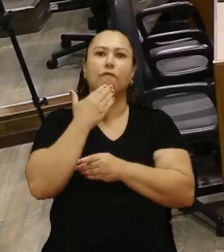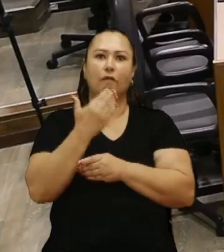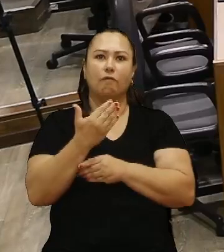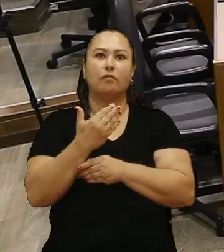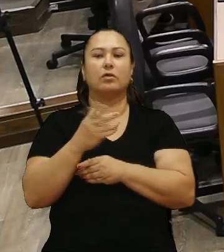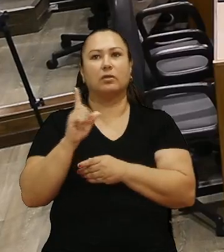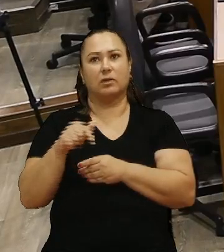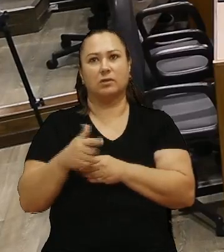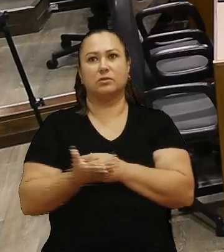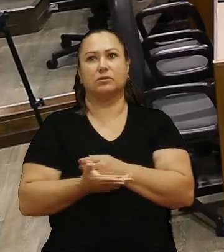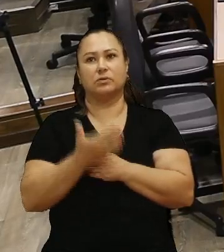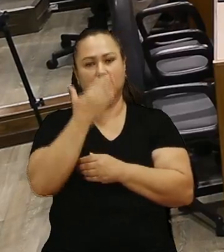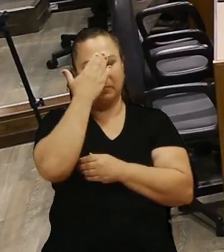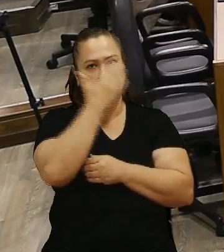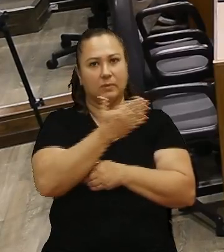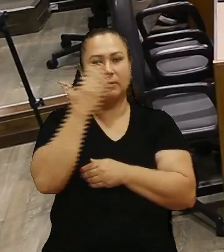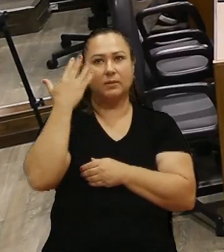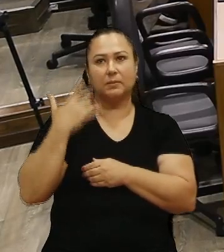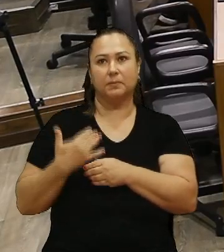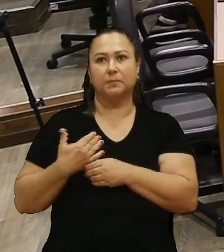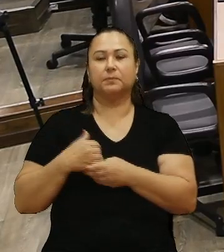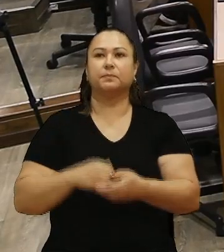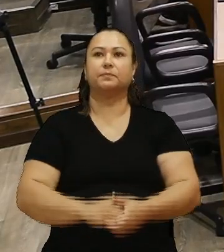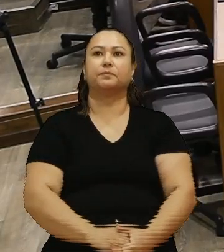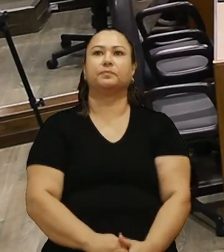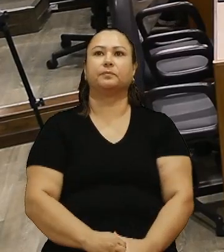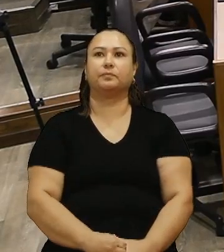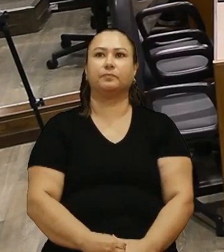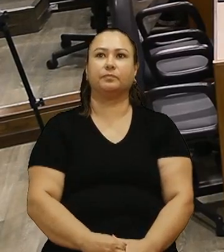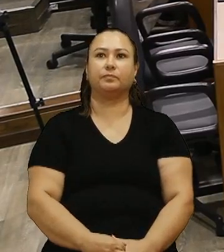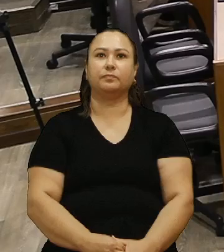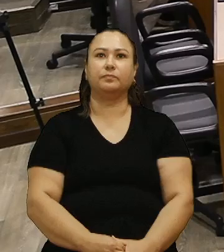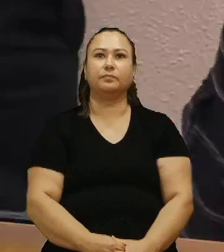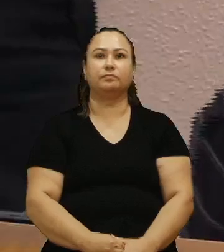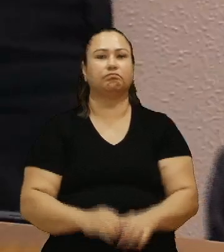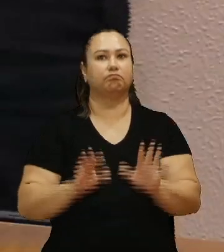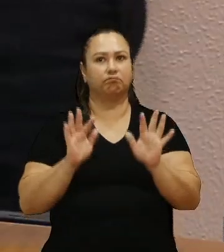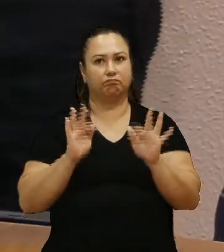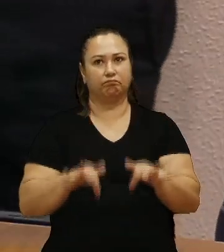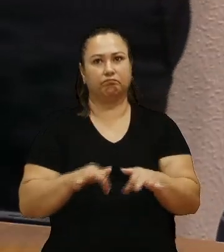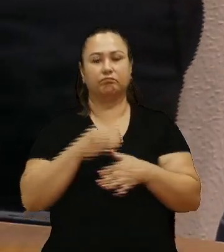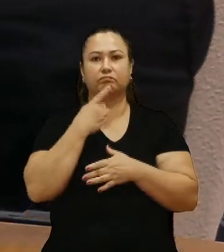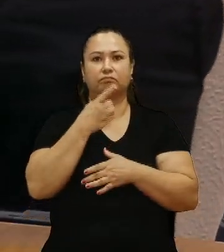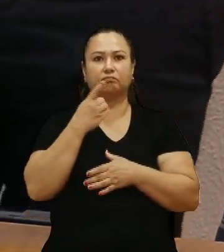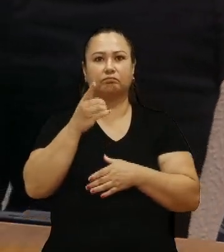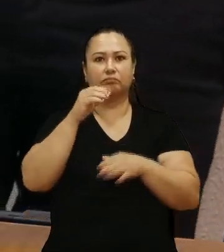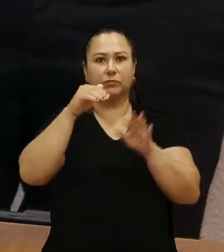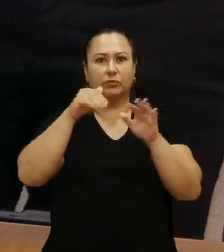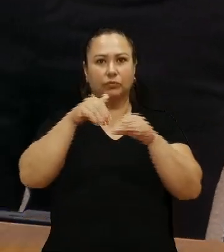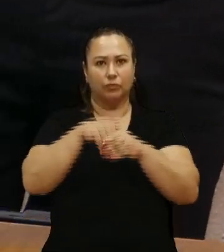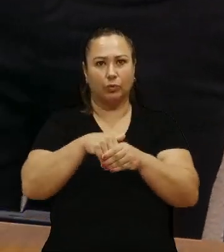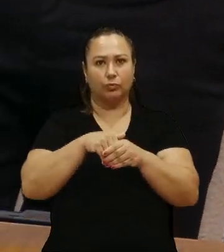Obrigada. Obrigado, vereadora Daiane Mello. Encerradas as declarações de voto, passemos ao registro eletrônico.